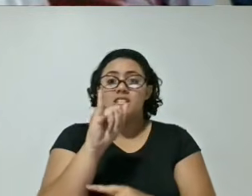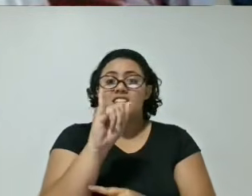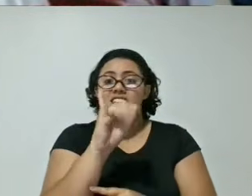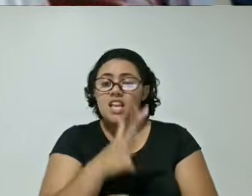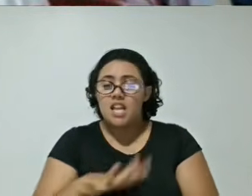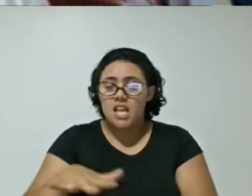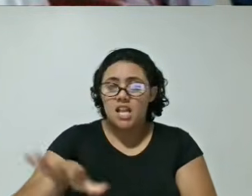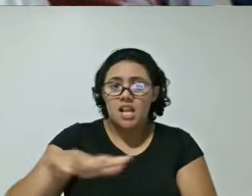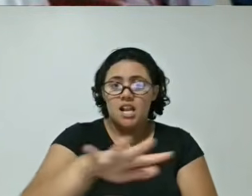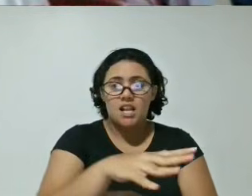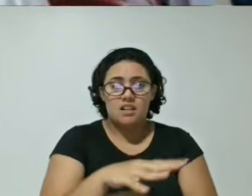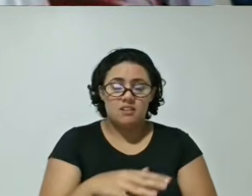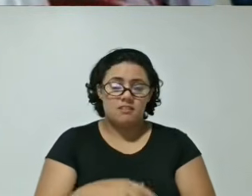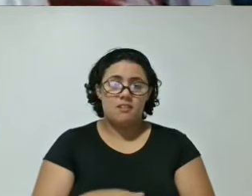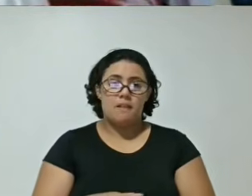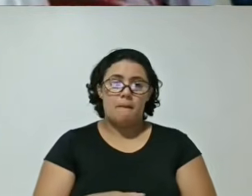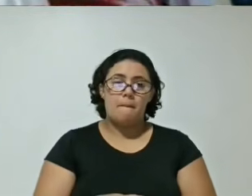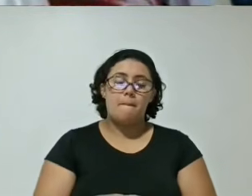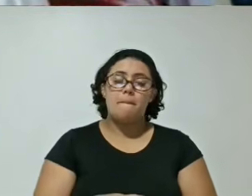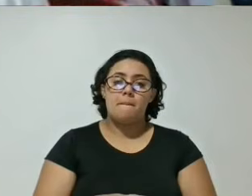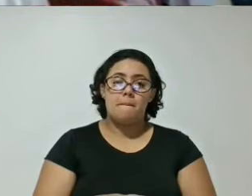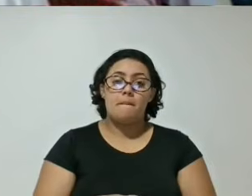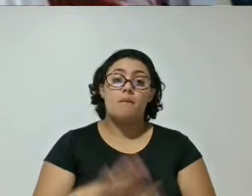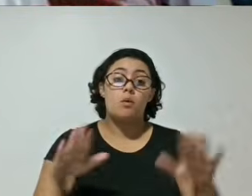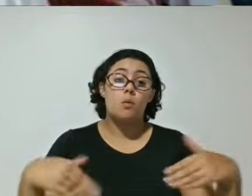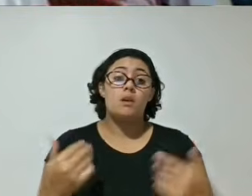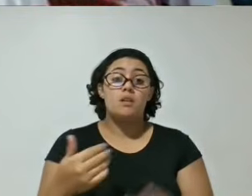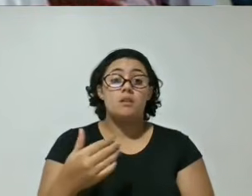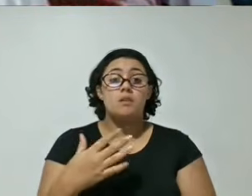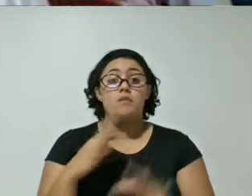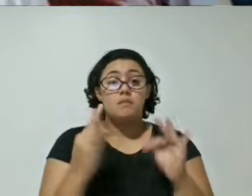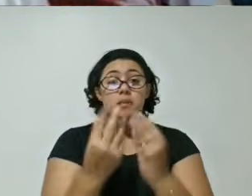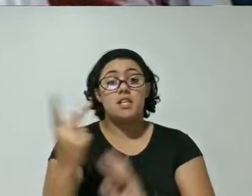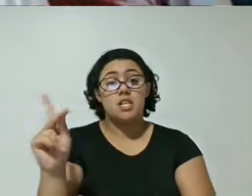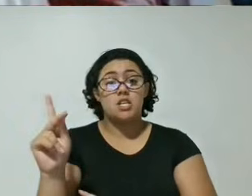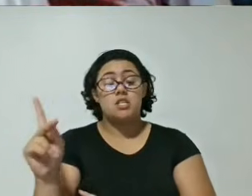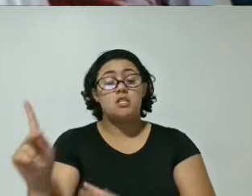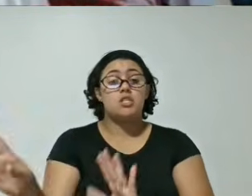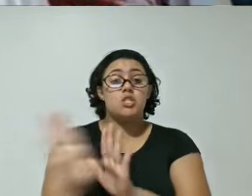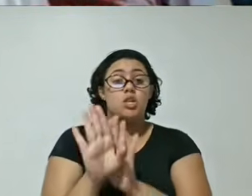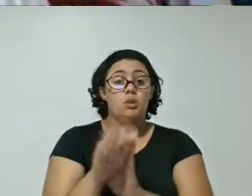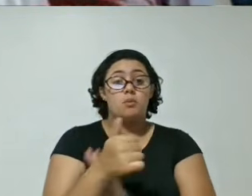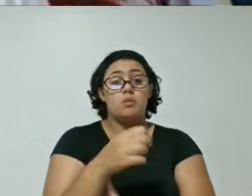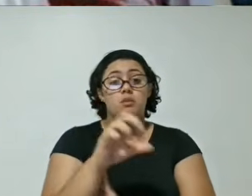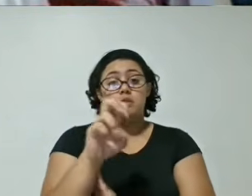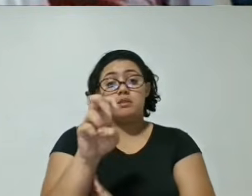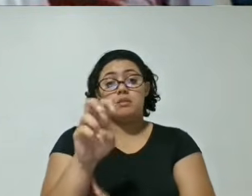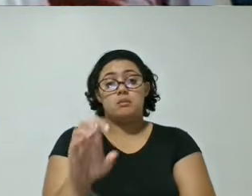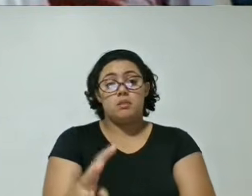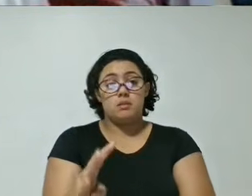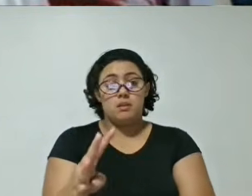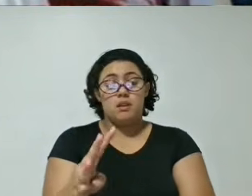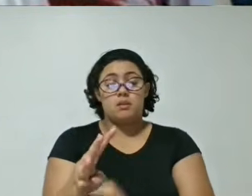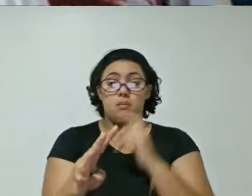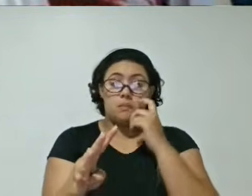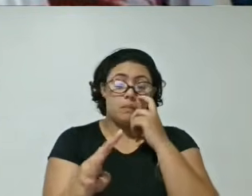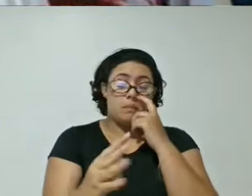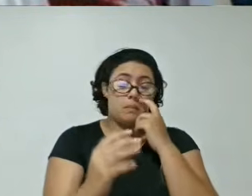que, contando que quando a família dela chegou em 1954, eles fincaram 5 estacas no chão e